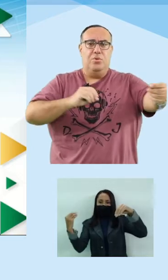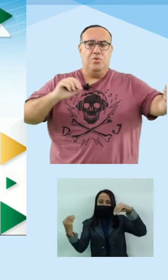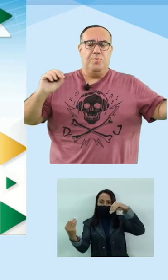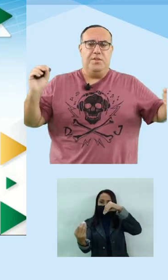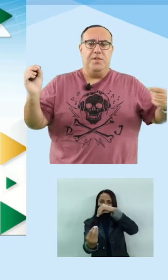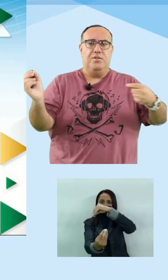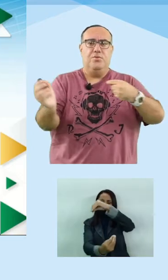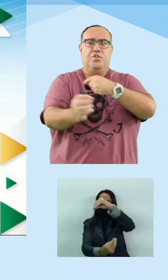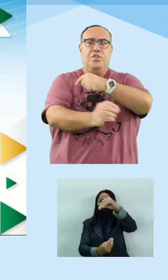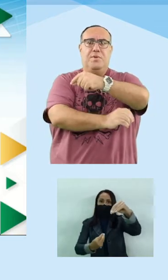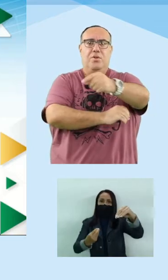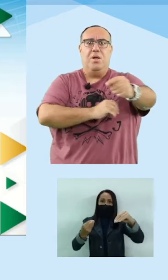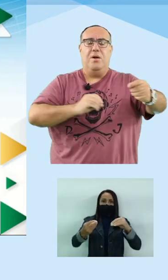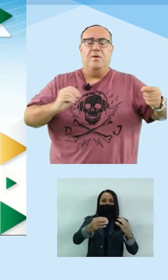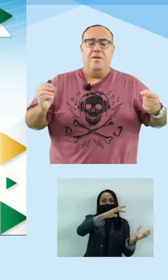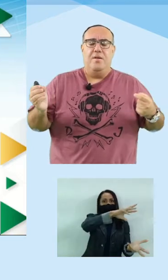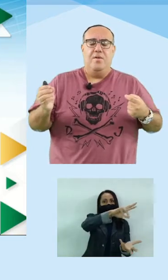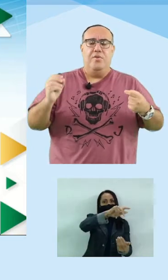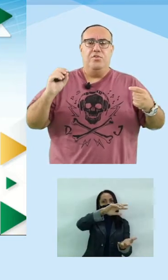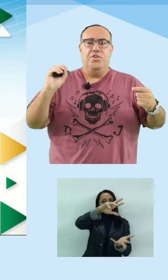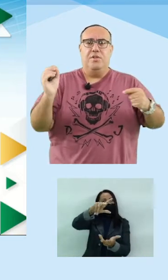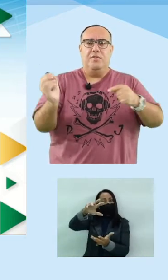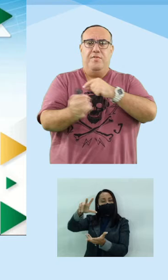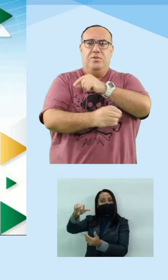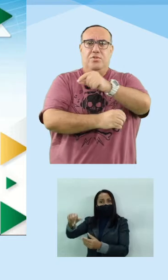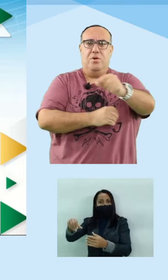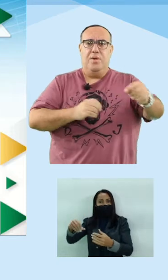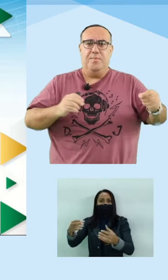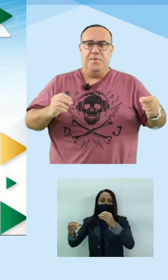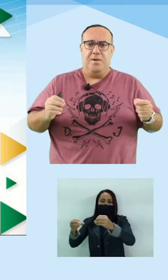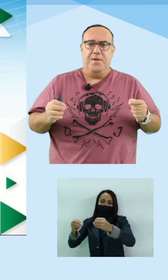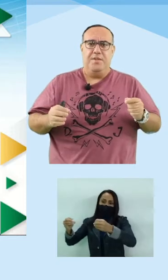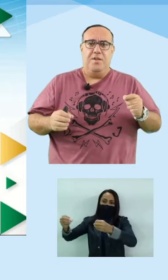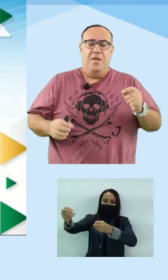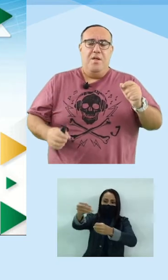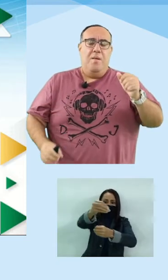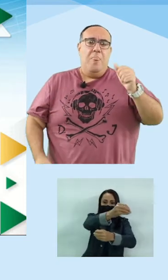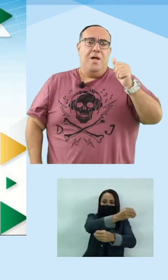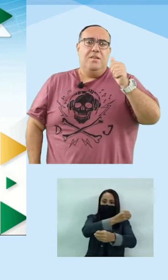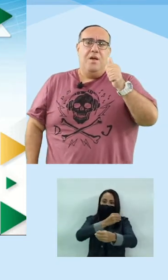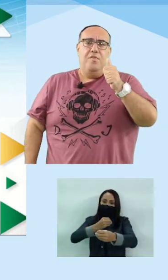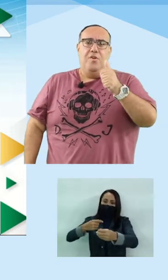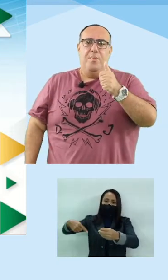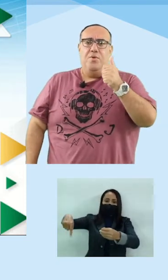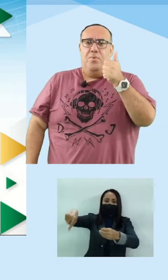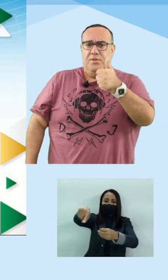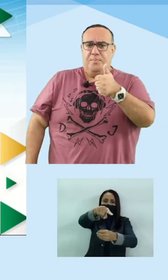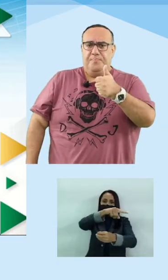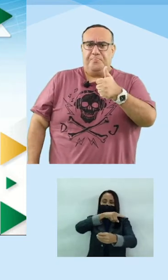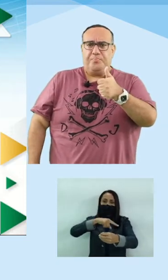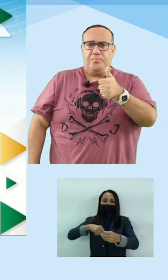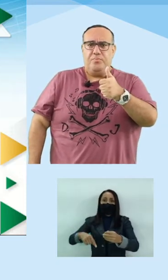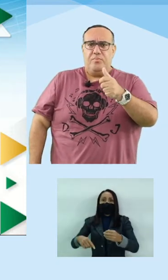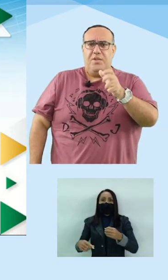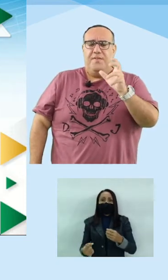mas outros planetas do sistema solar vão girando através do Sol elipticamente, a Terra forma em um